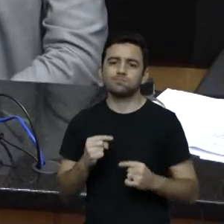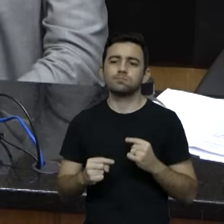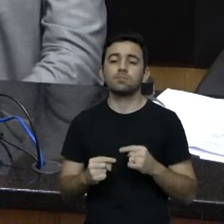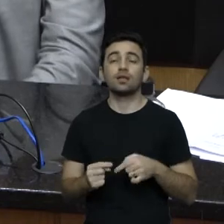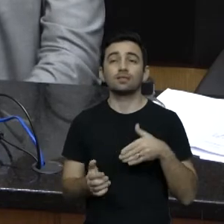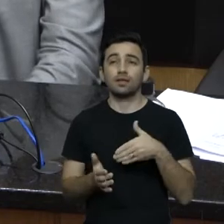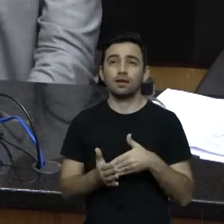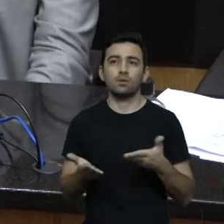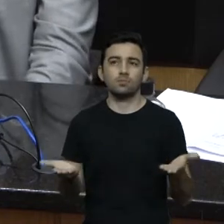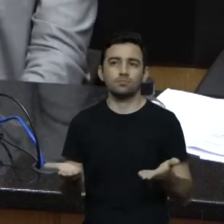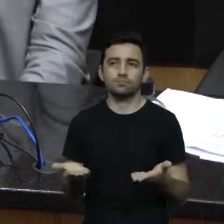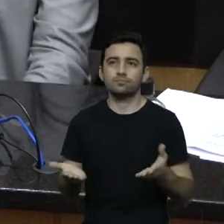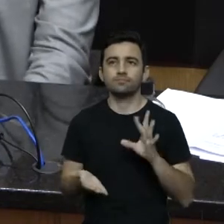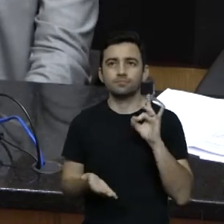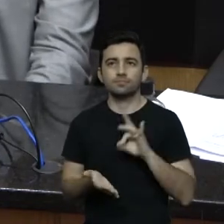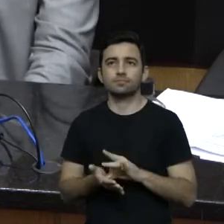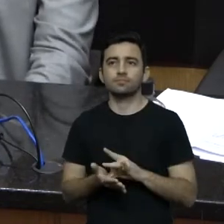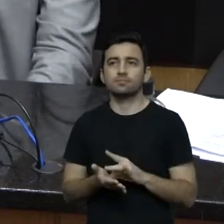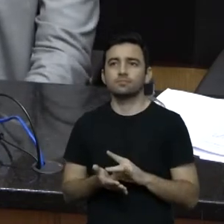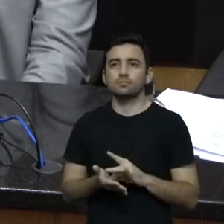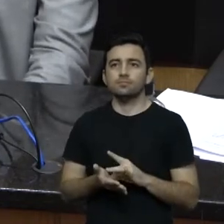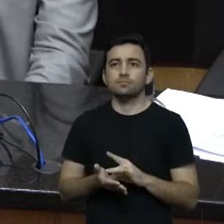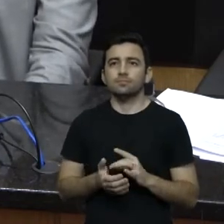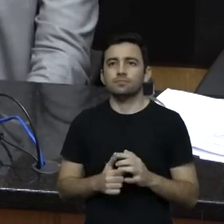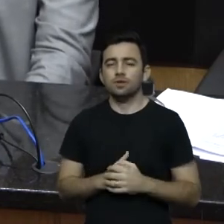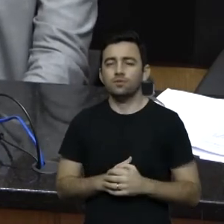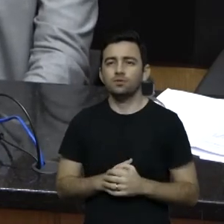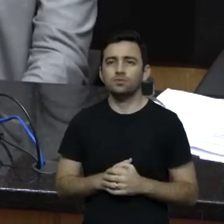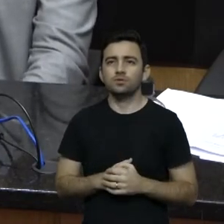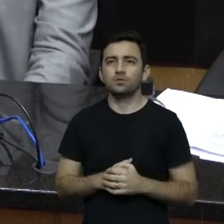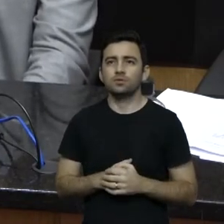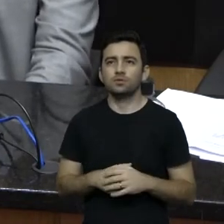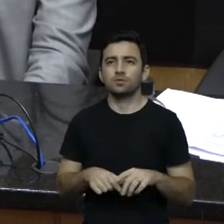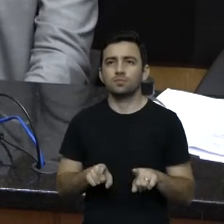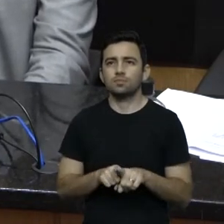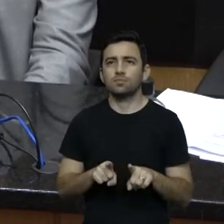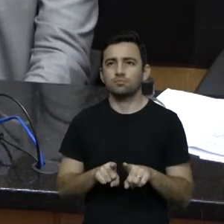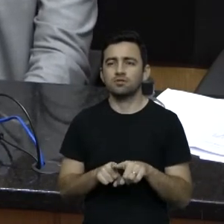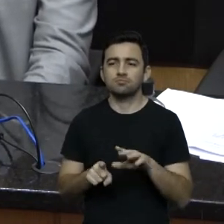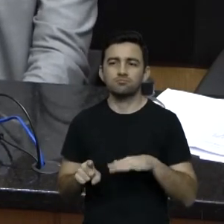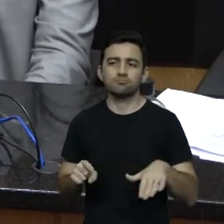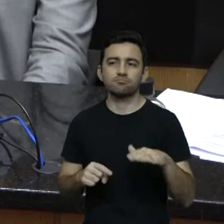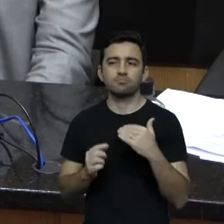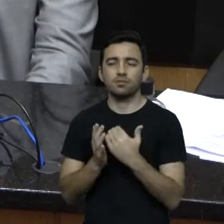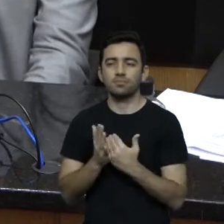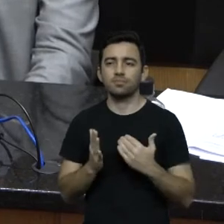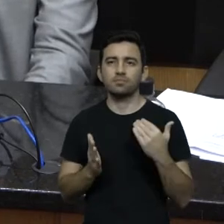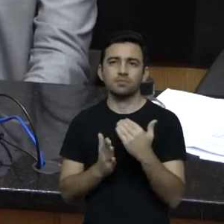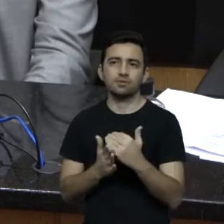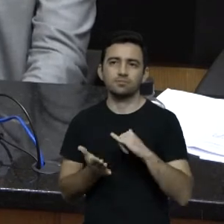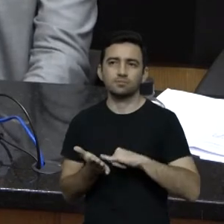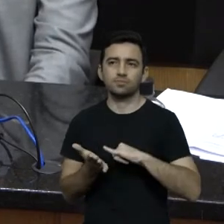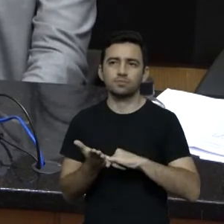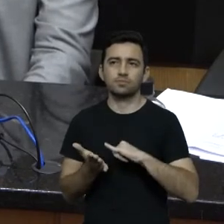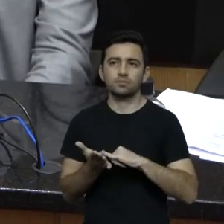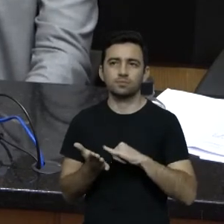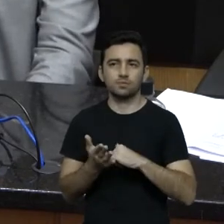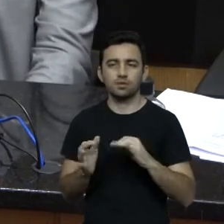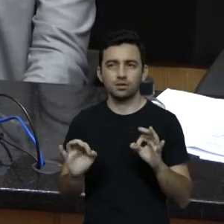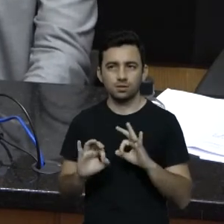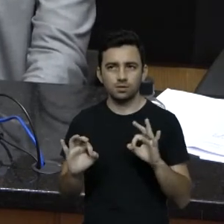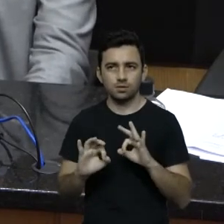Realmente esse não aumento de impostos e setor ele permanece